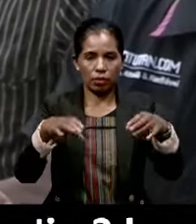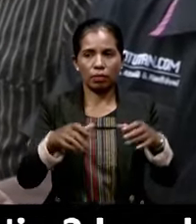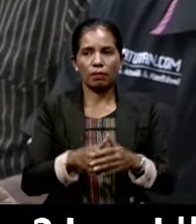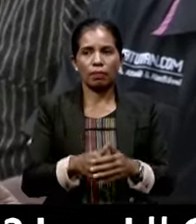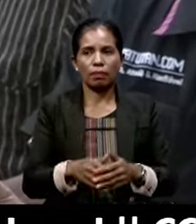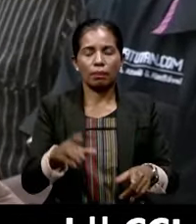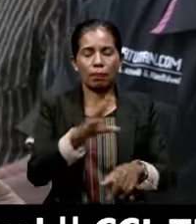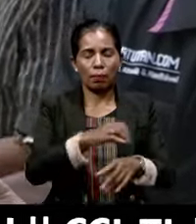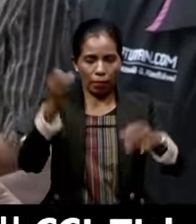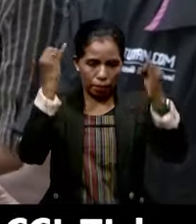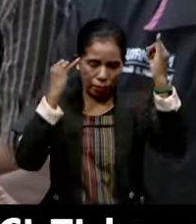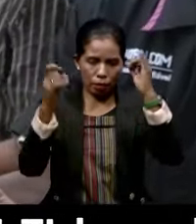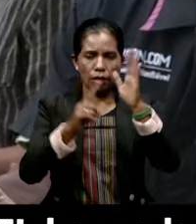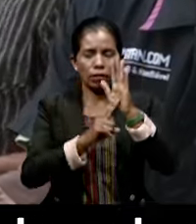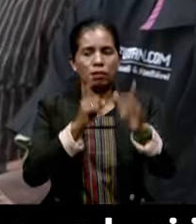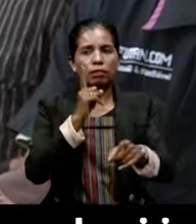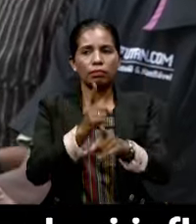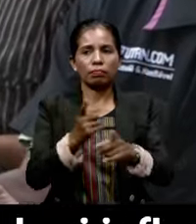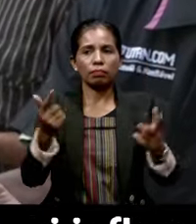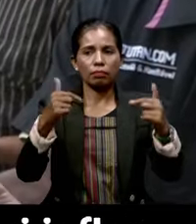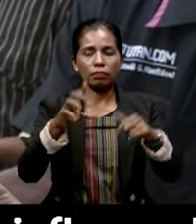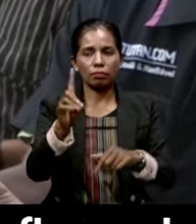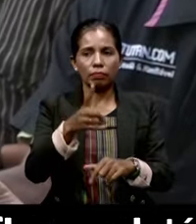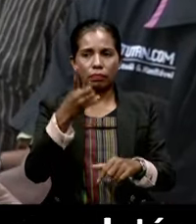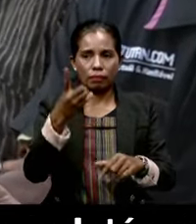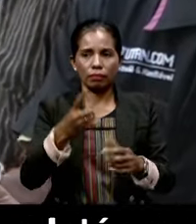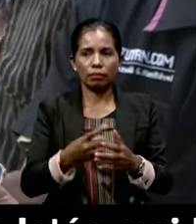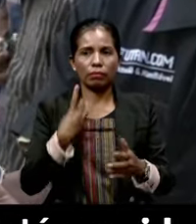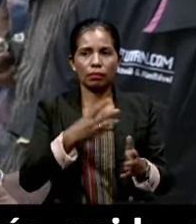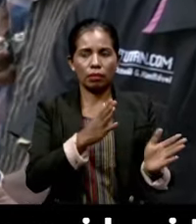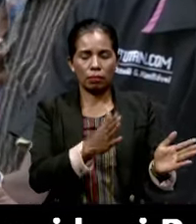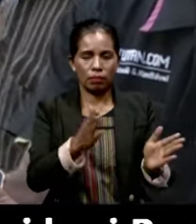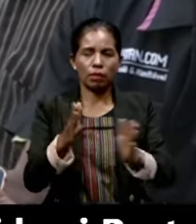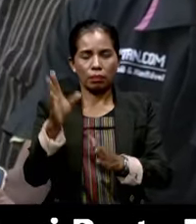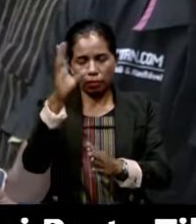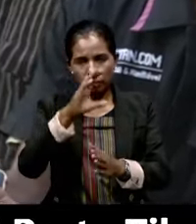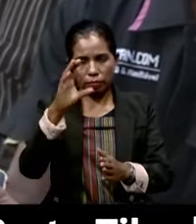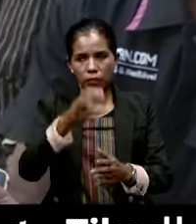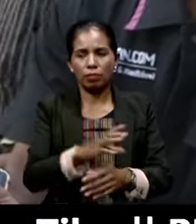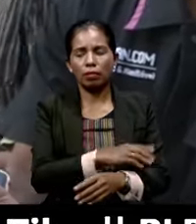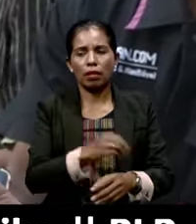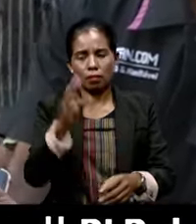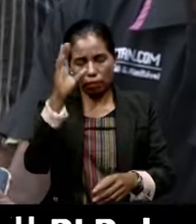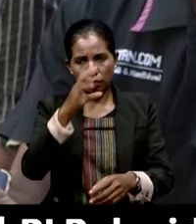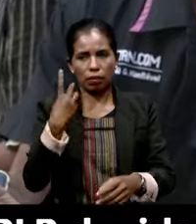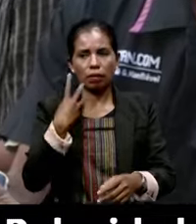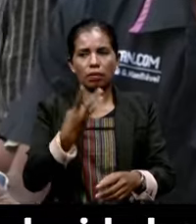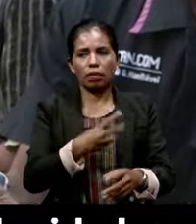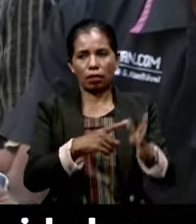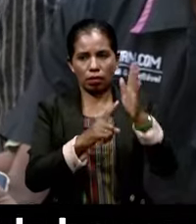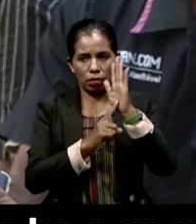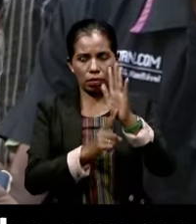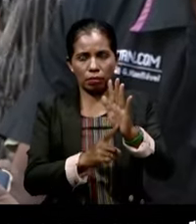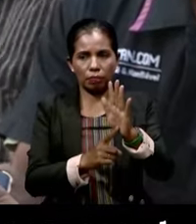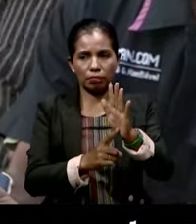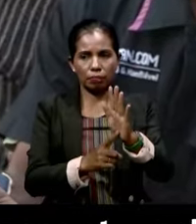ya informasoin si da hatu mo mo de han balo mai to valida der ya sin ami se proses se buat ne ami se buka hela indisu ser na buka no ami hato